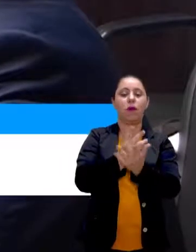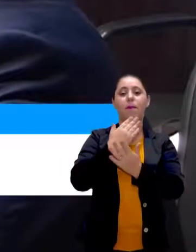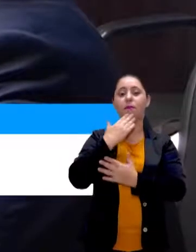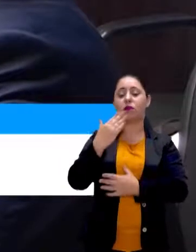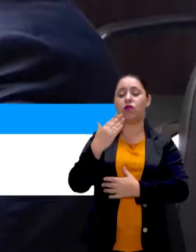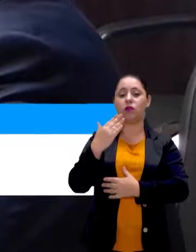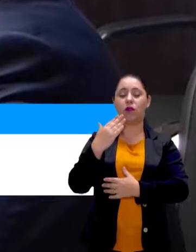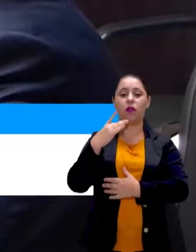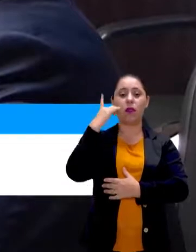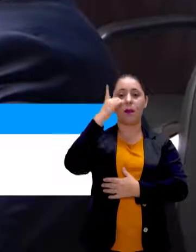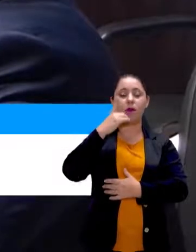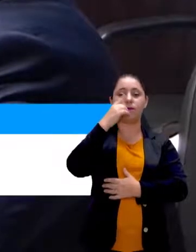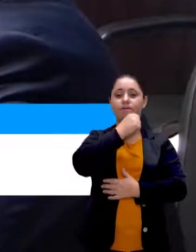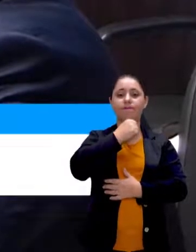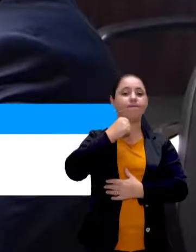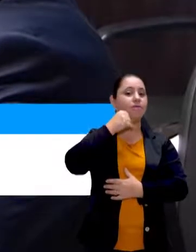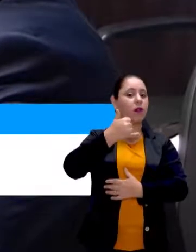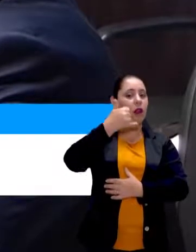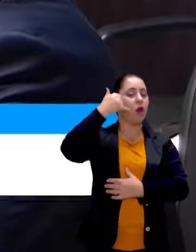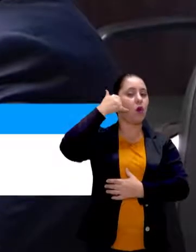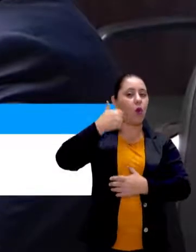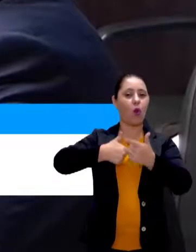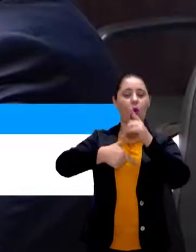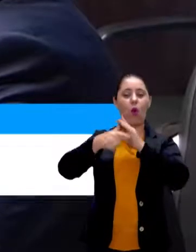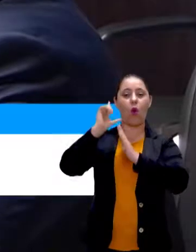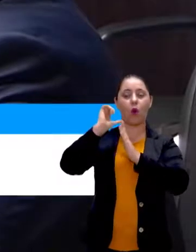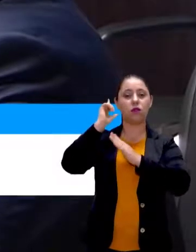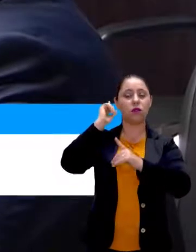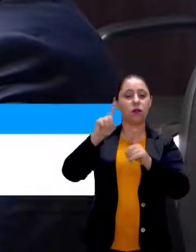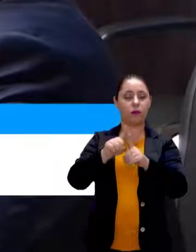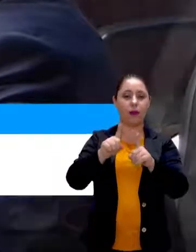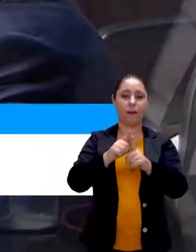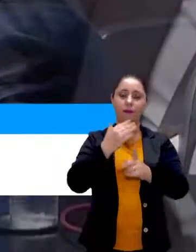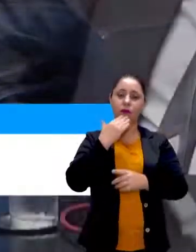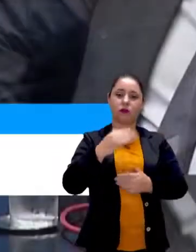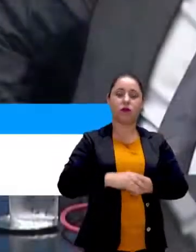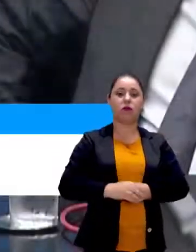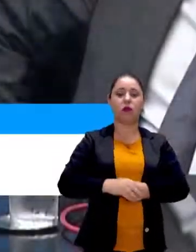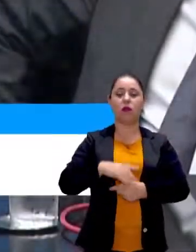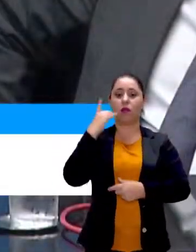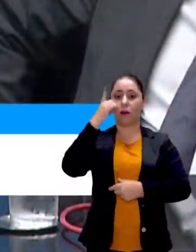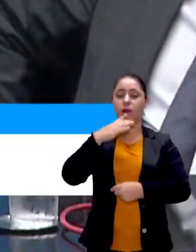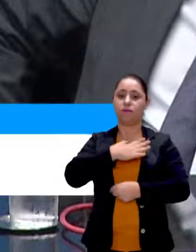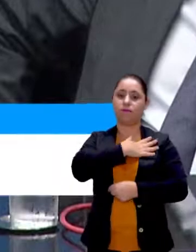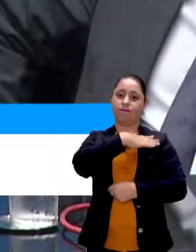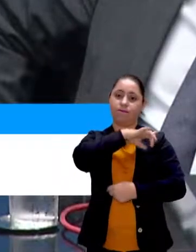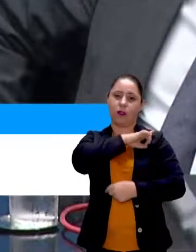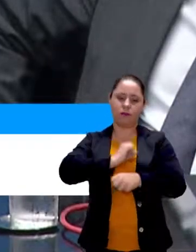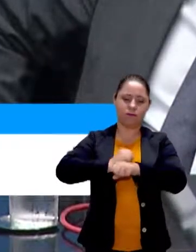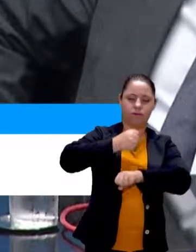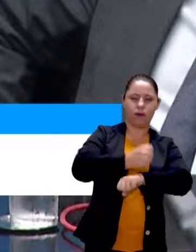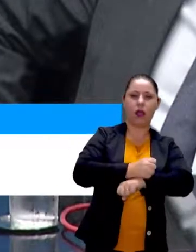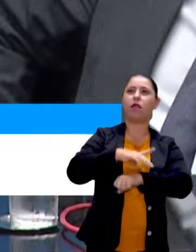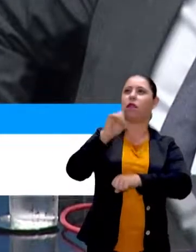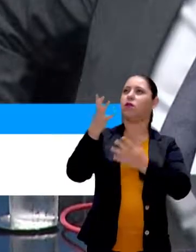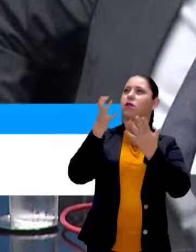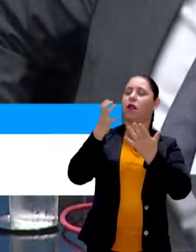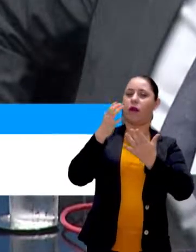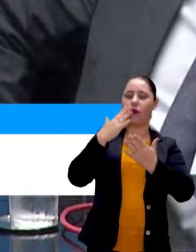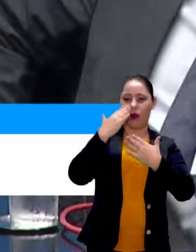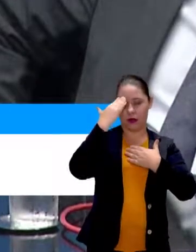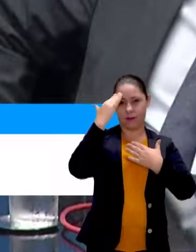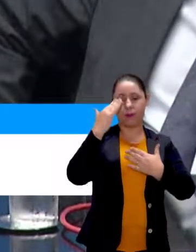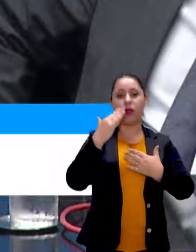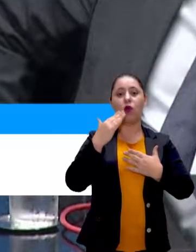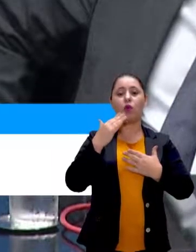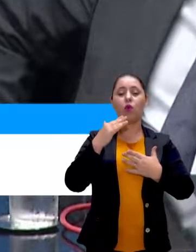pedido do deputado Antônio Vaz também, que me ligou ontem me solicitando isso. O deputado Coronel Davi vai se empenhar pessoalmente. Se Deus quiser, nós vamos conseguir